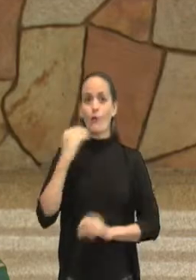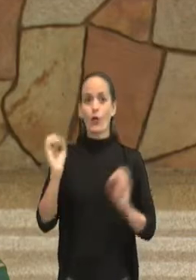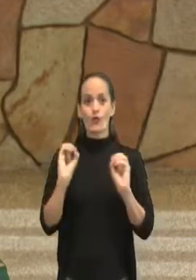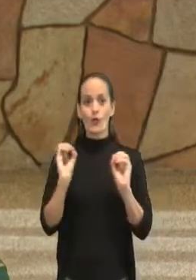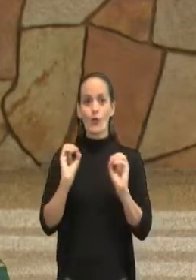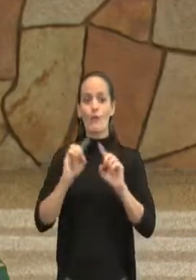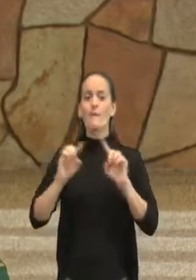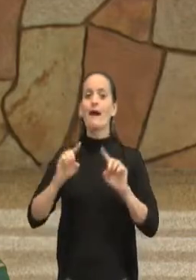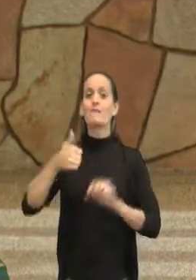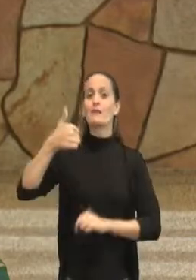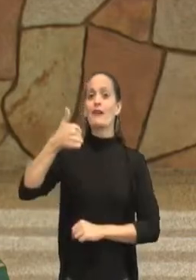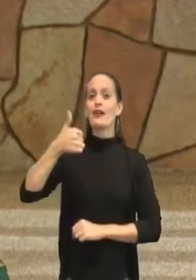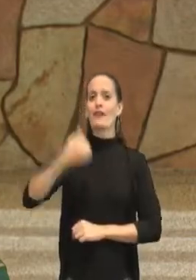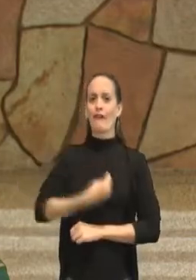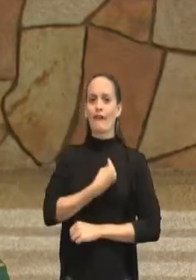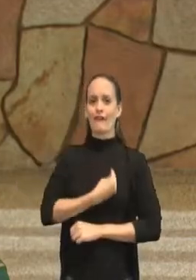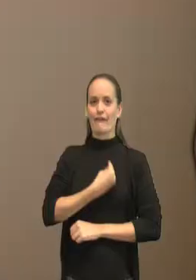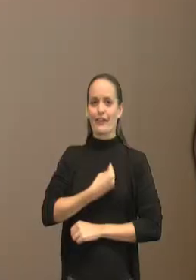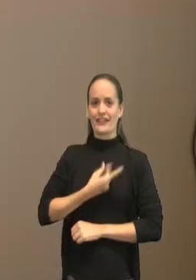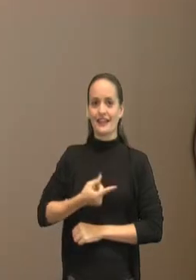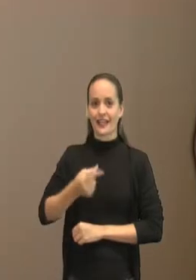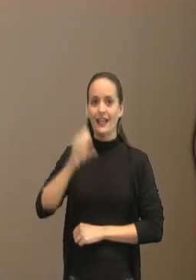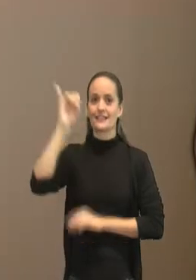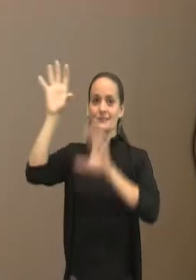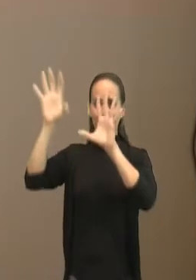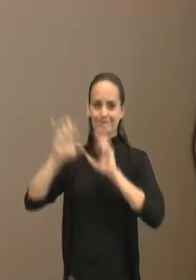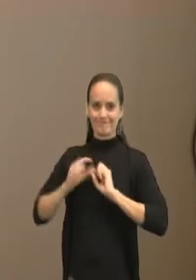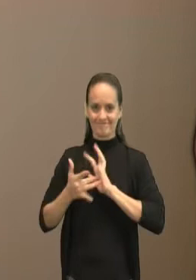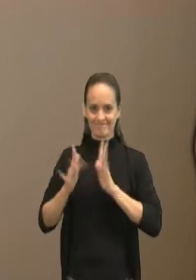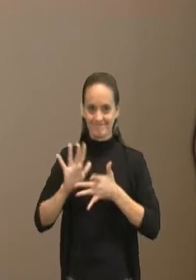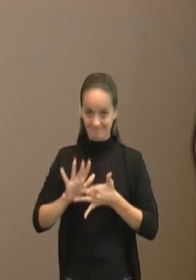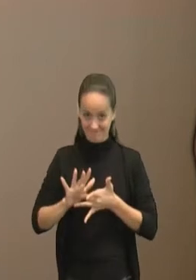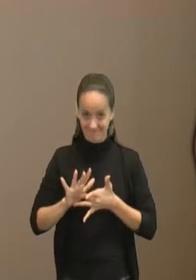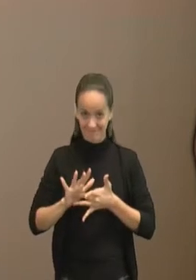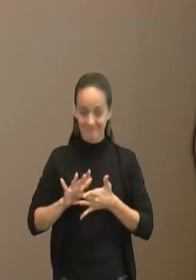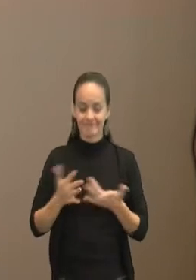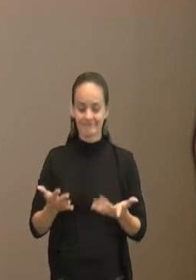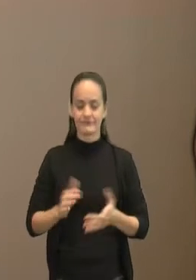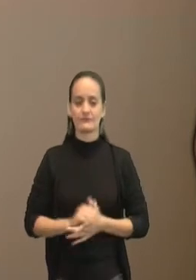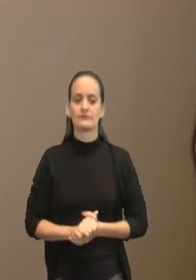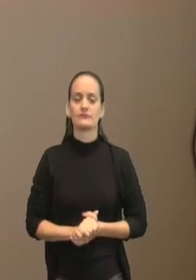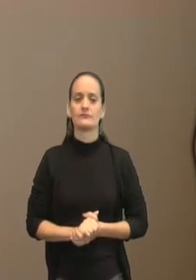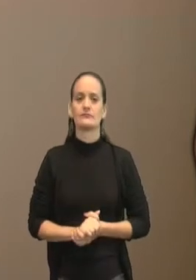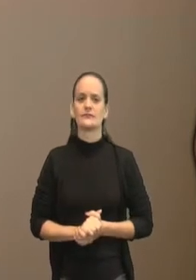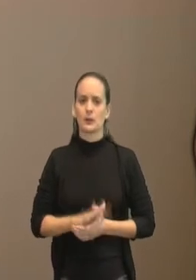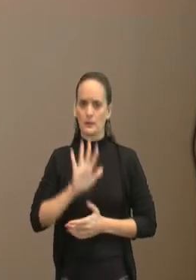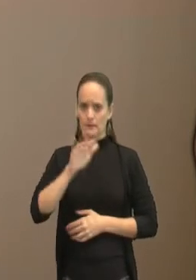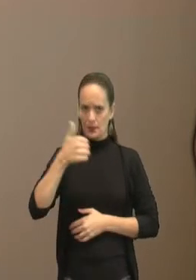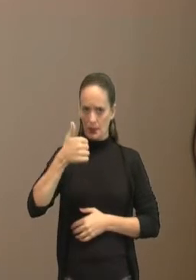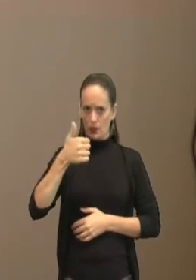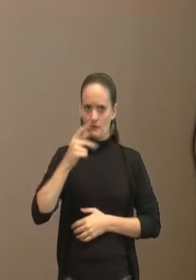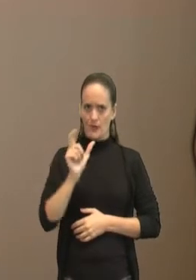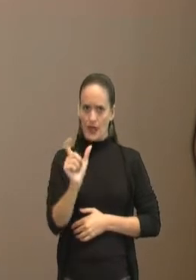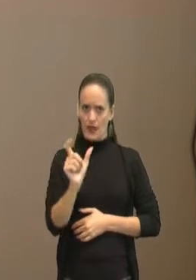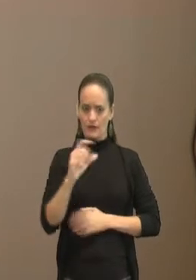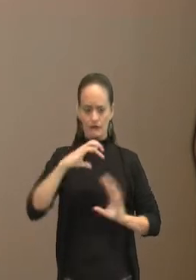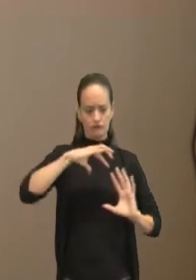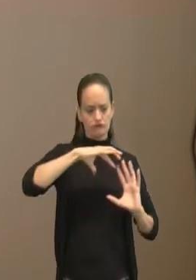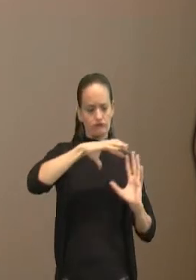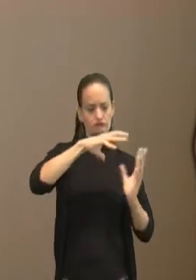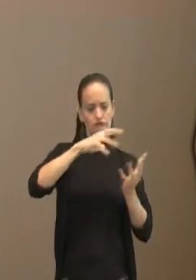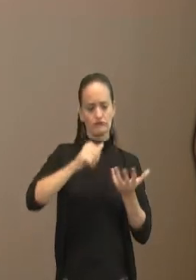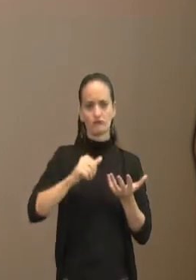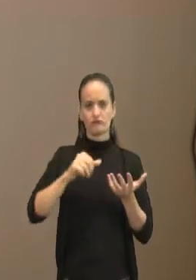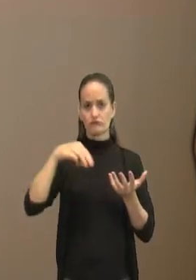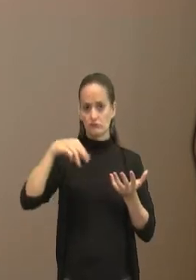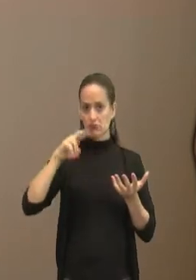eterna. Eu quero refletir com você sobre a palavra mundo. No idioma